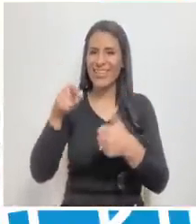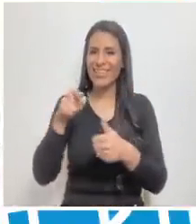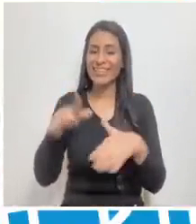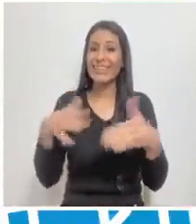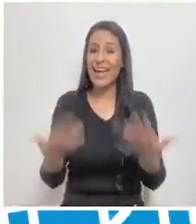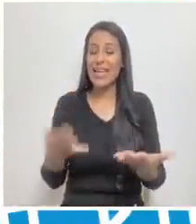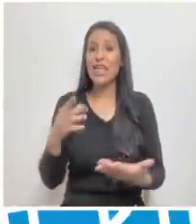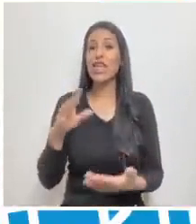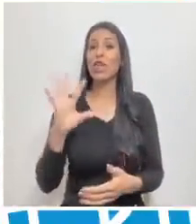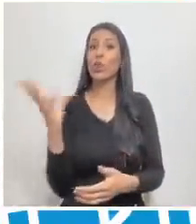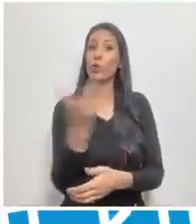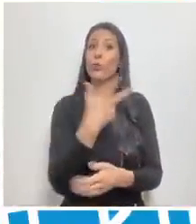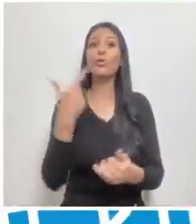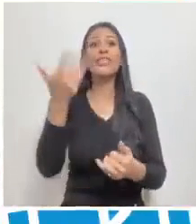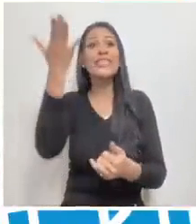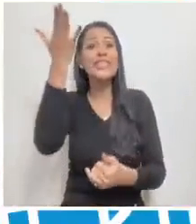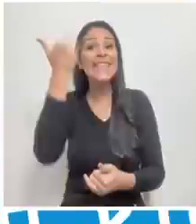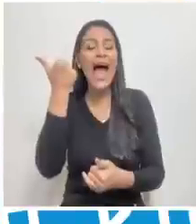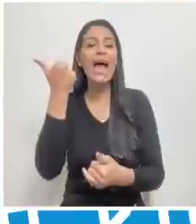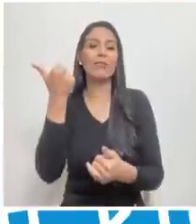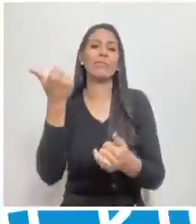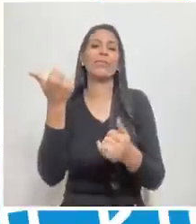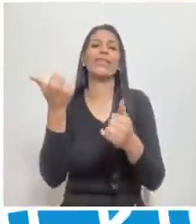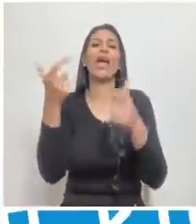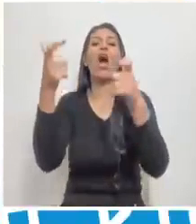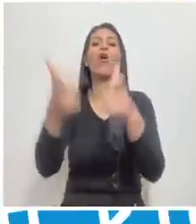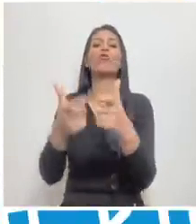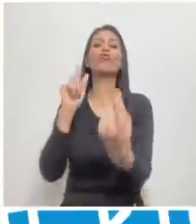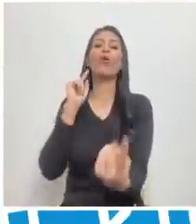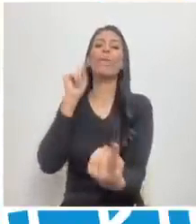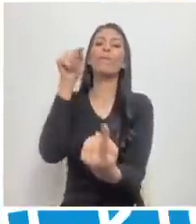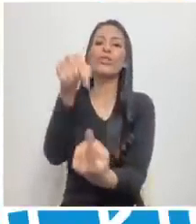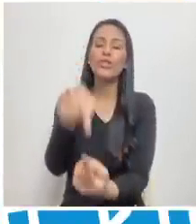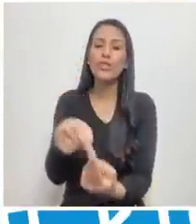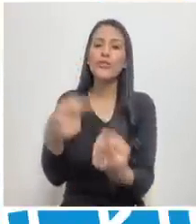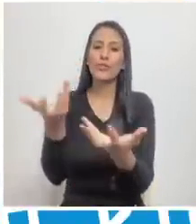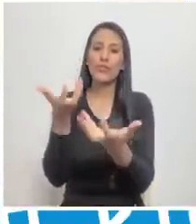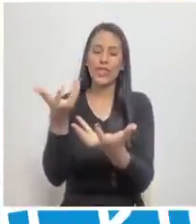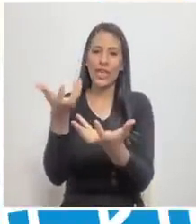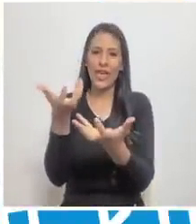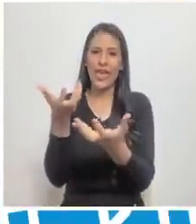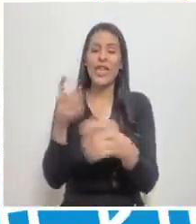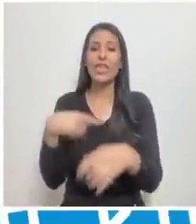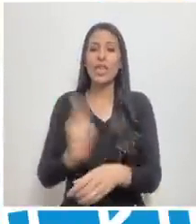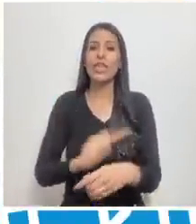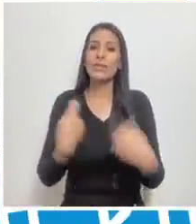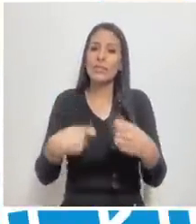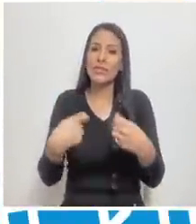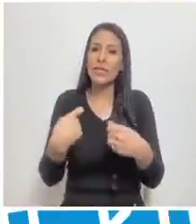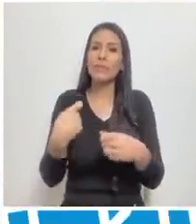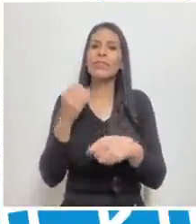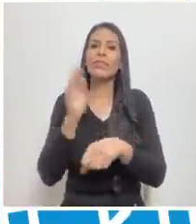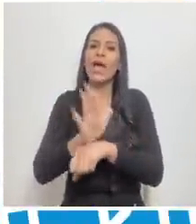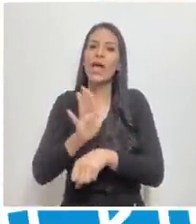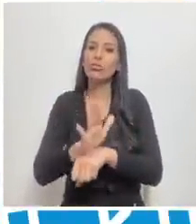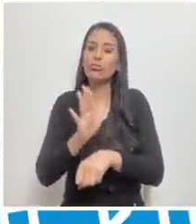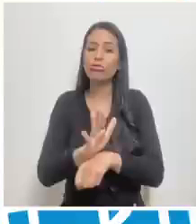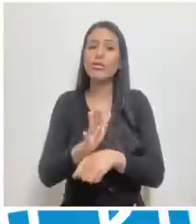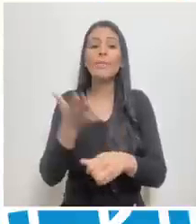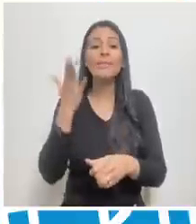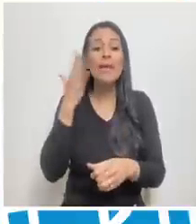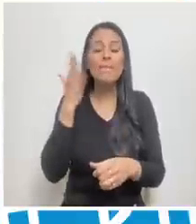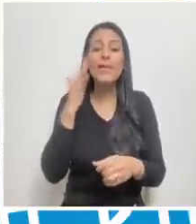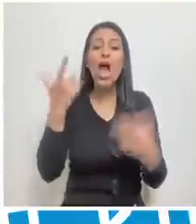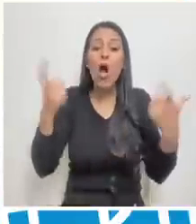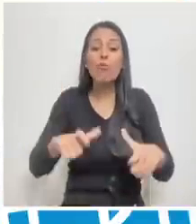aqui sabe onde quer chegar. A gente está precisando de ajuda da avaliação diagnóstica para saber onde que nós estamos hoje.